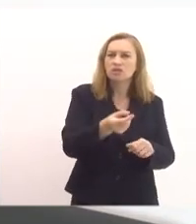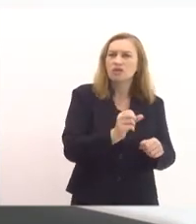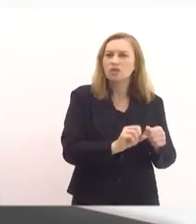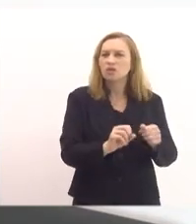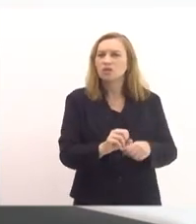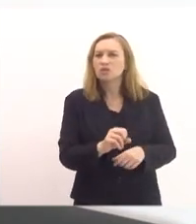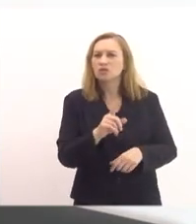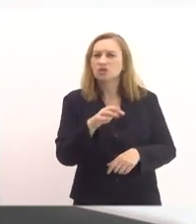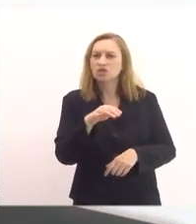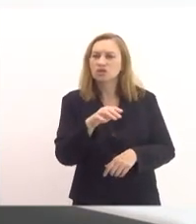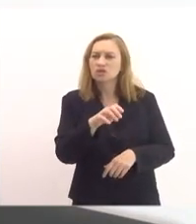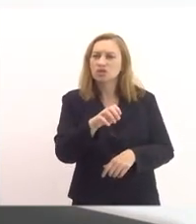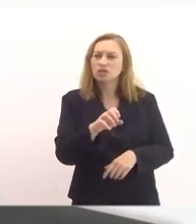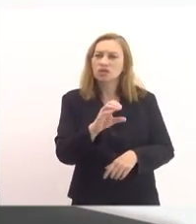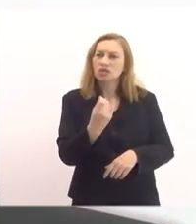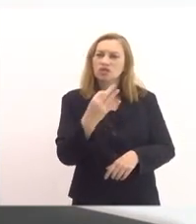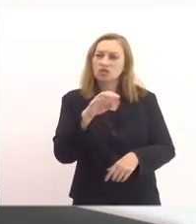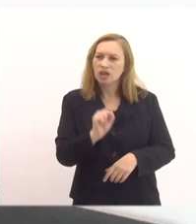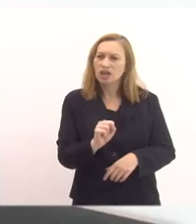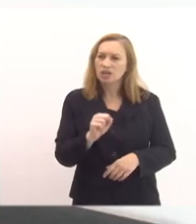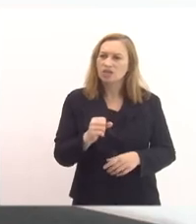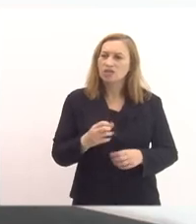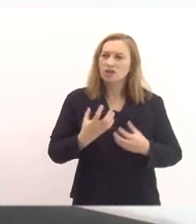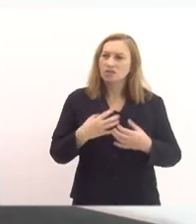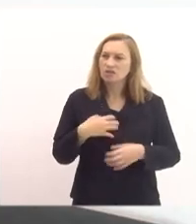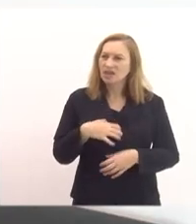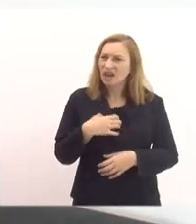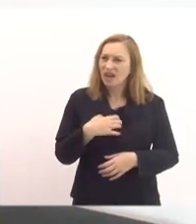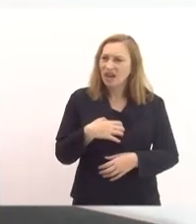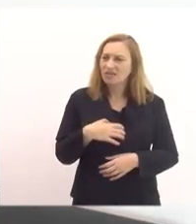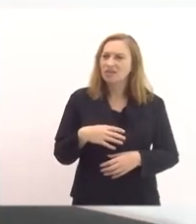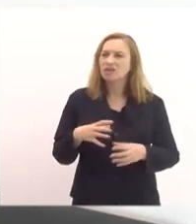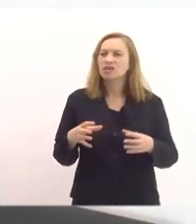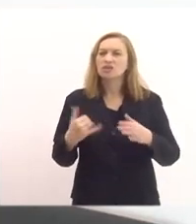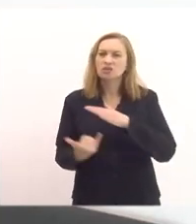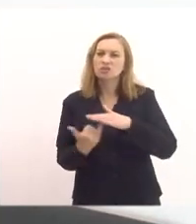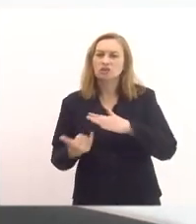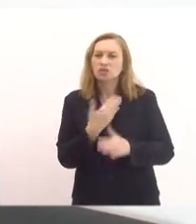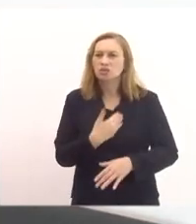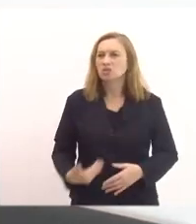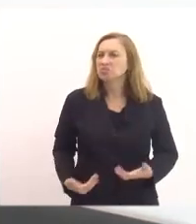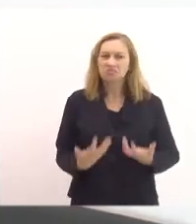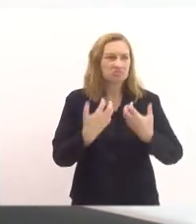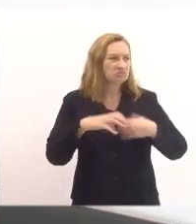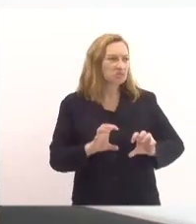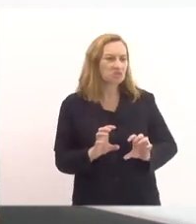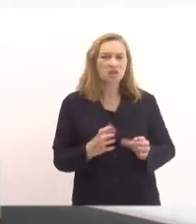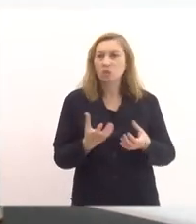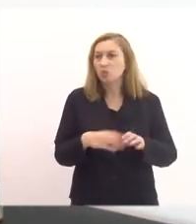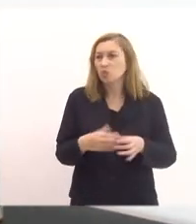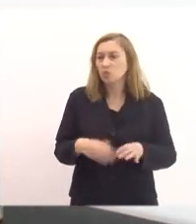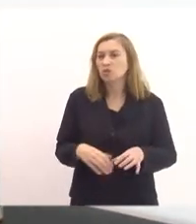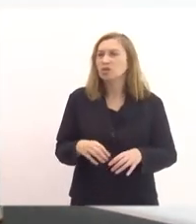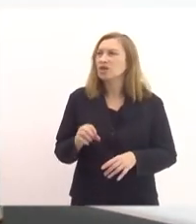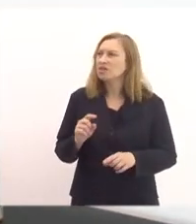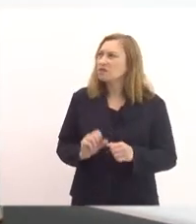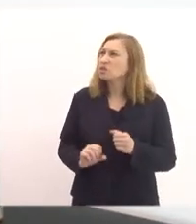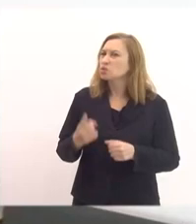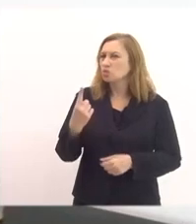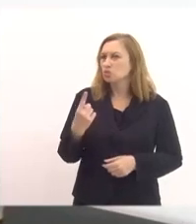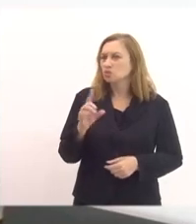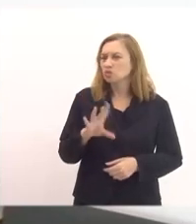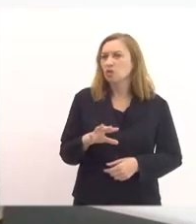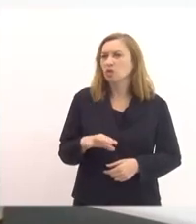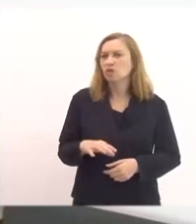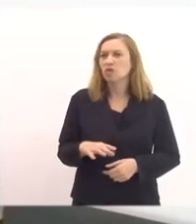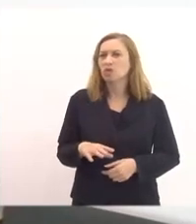Charles? Naquele momento, eu fiquei tão revoltado com a instituição pública que eu nunca mais quis fazer concurso na minha vida. Sim, fiz um concurso. Passei